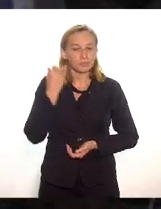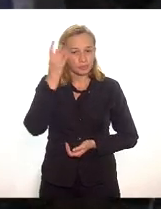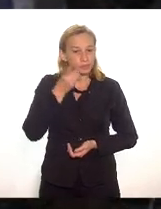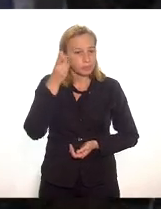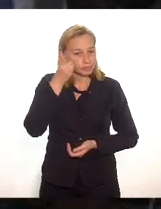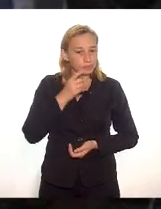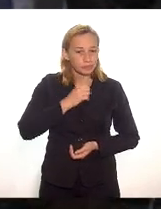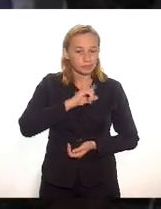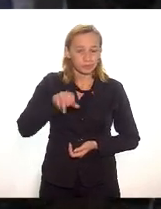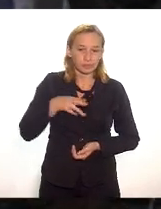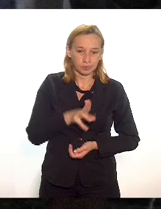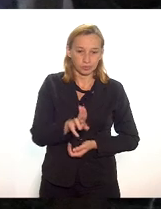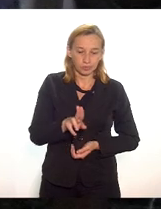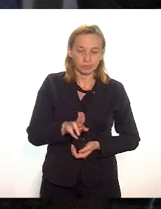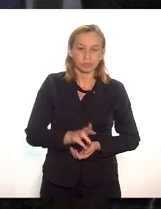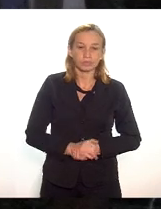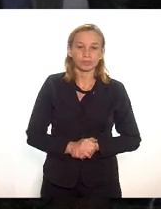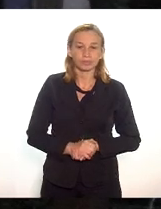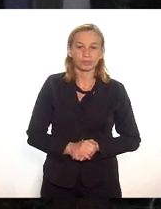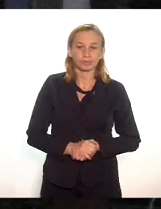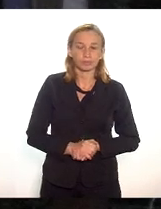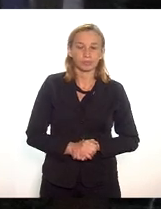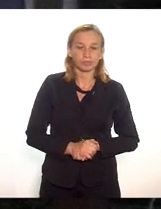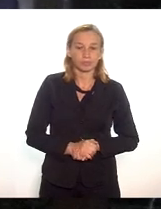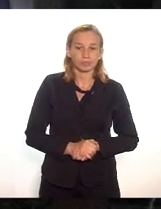Deputada Tia Ju.